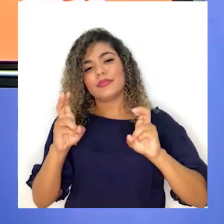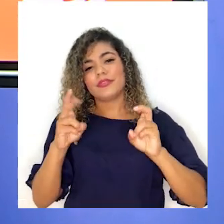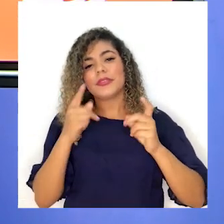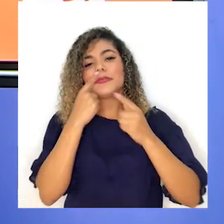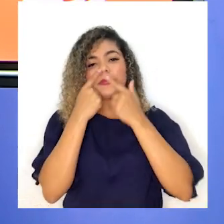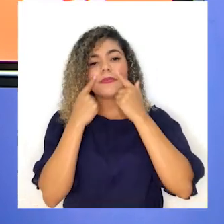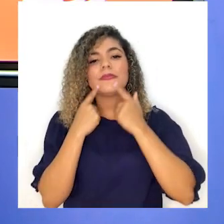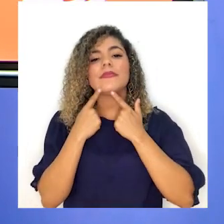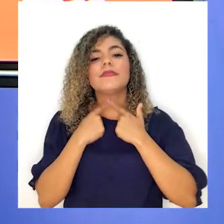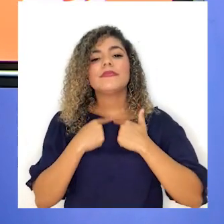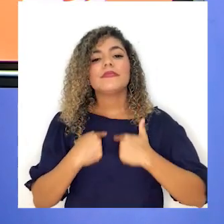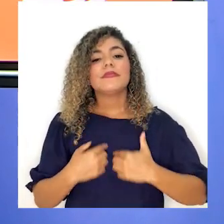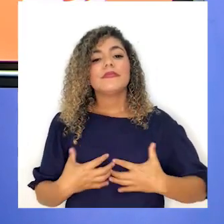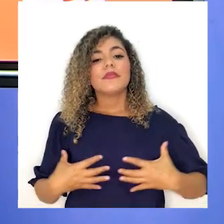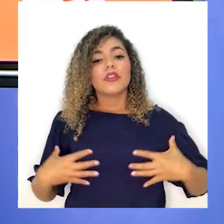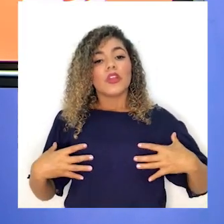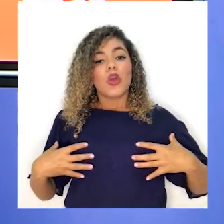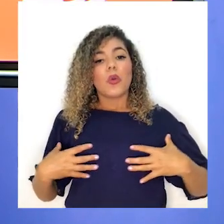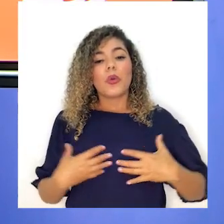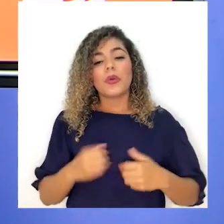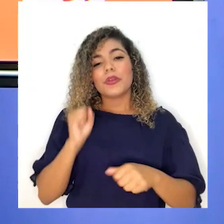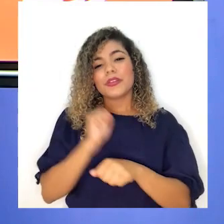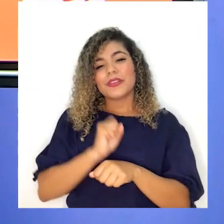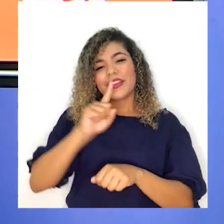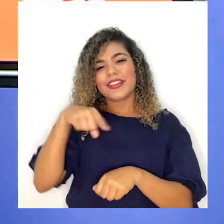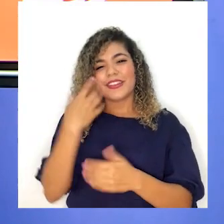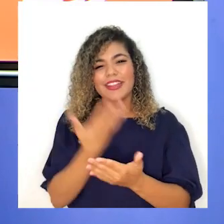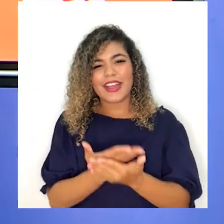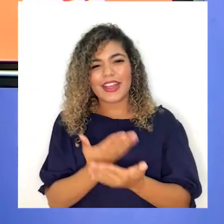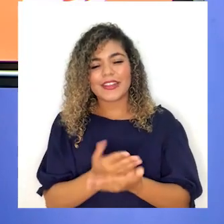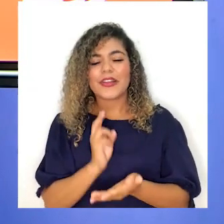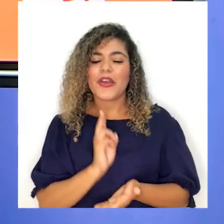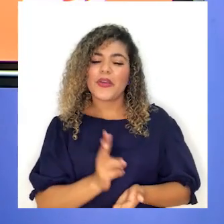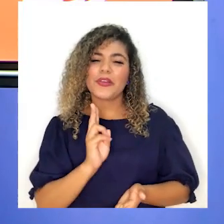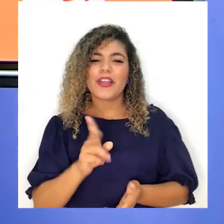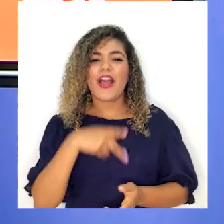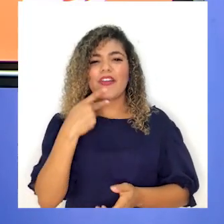respiratório. Até a próxima aula, nós continuaremos falando